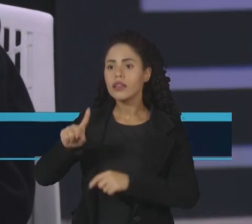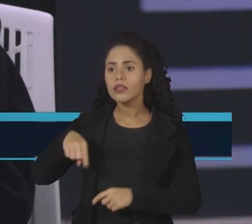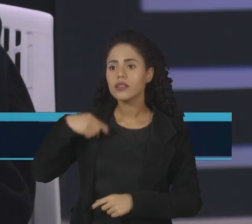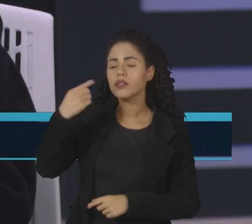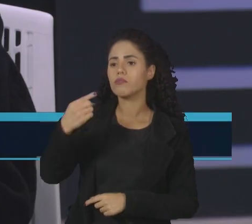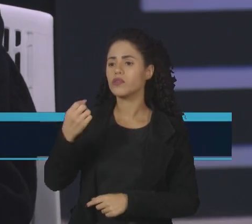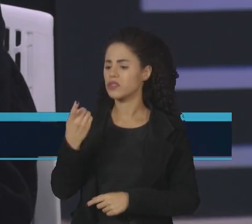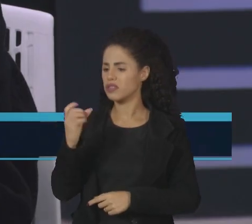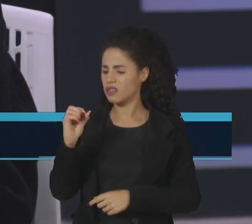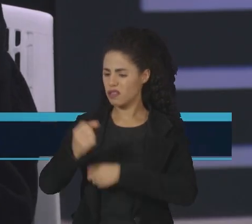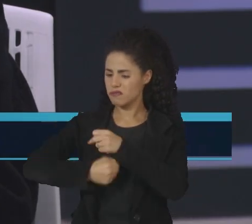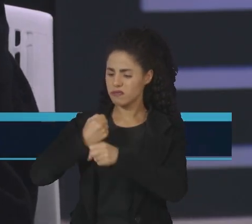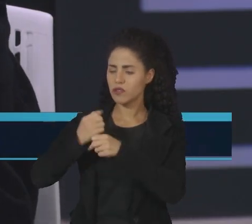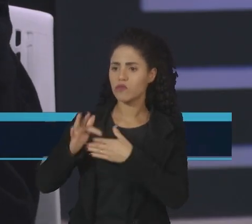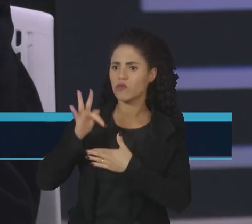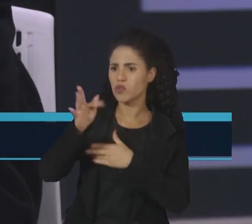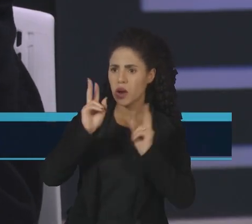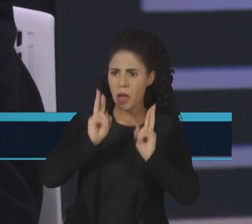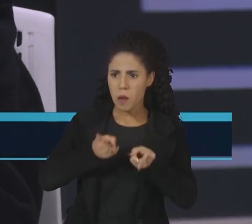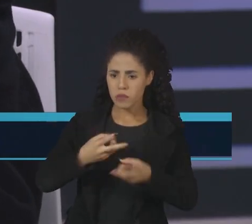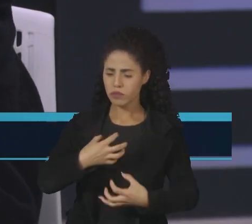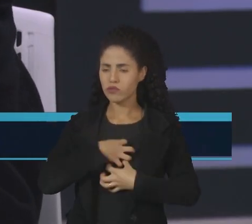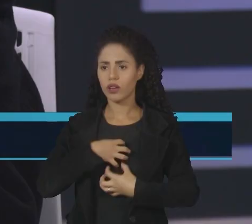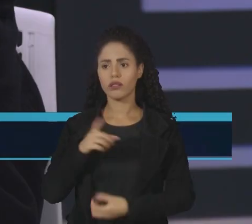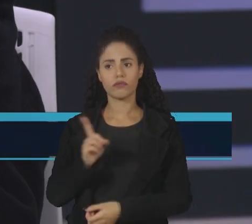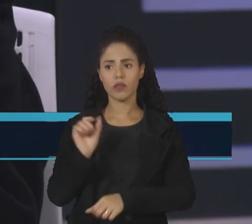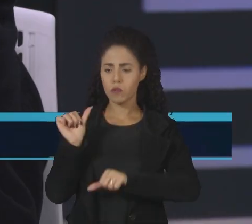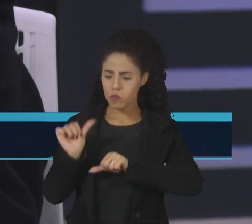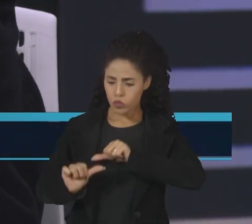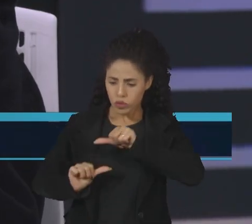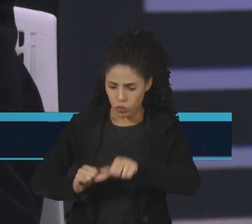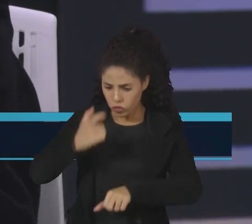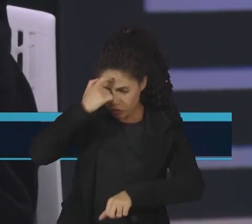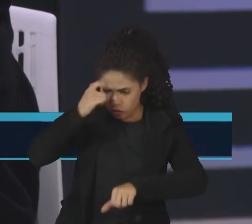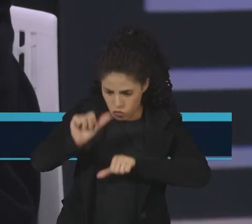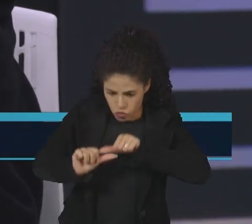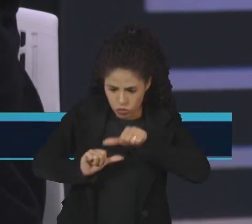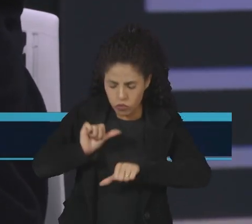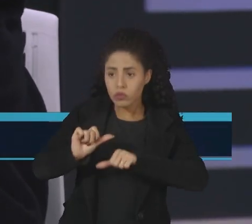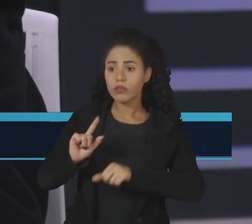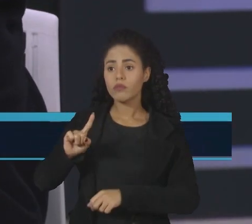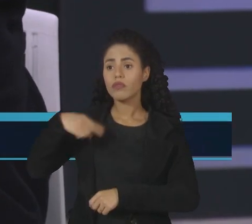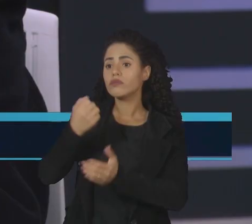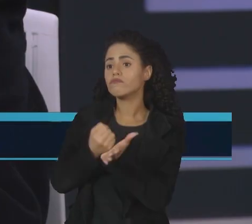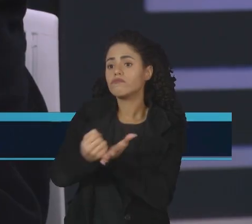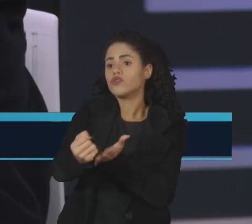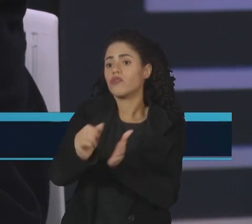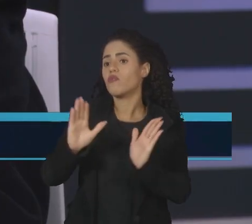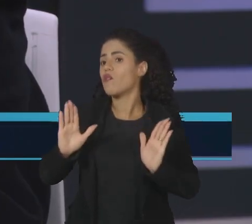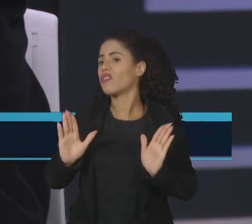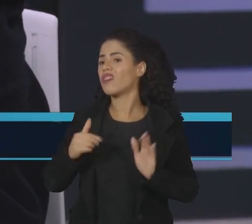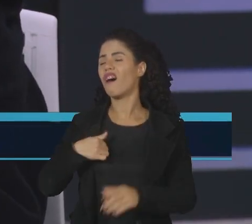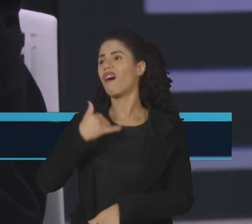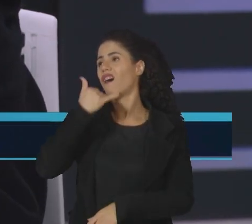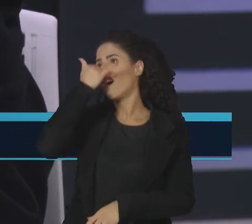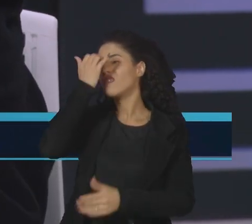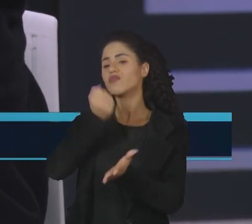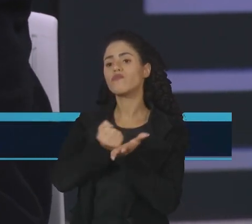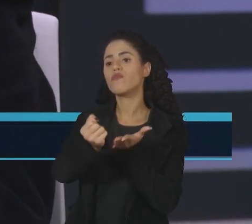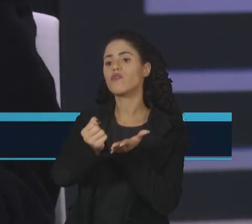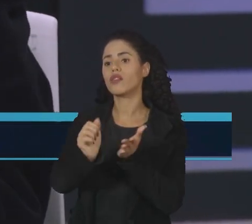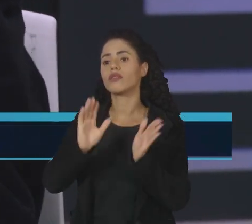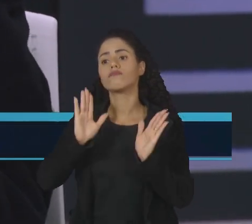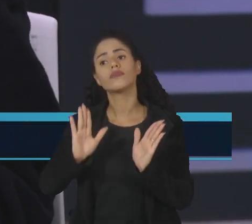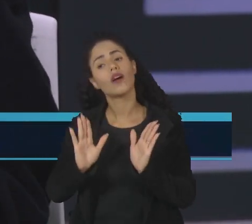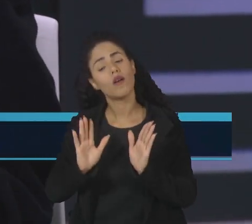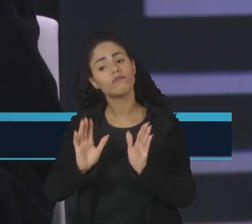daqui 10 anos, 20 anos. E, às vezes, a gente só consegue ver essas coisas depois que passa um tempo, entendeu? Mas eu acho que